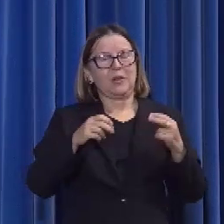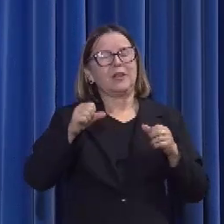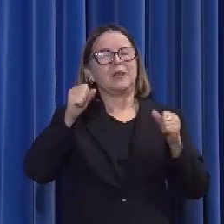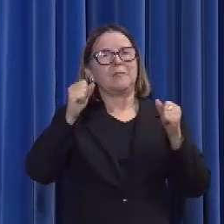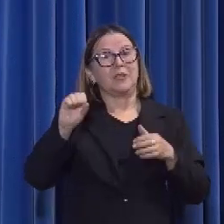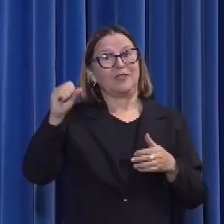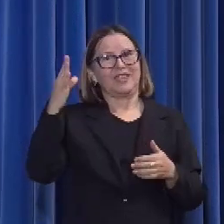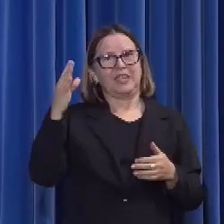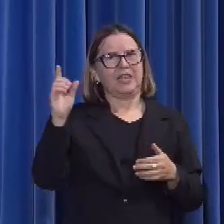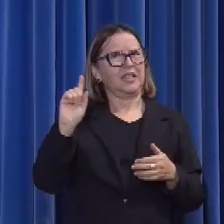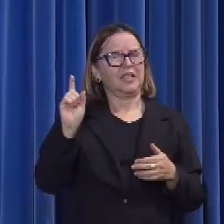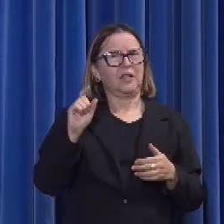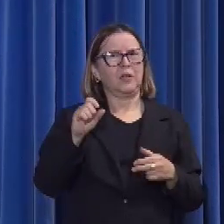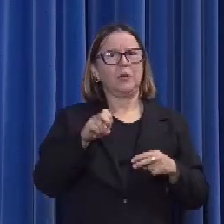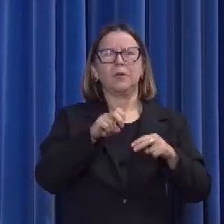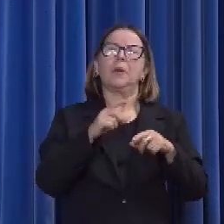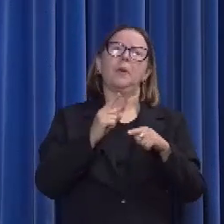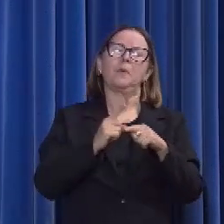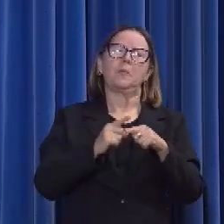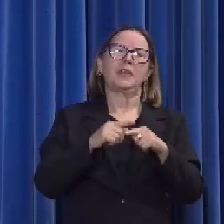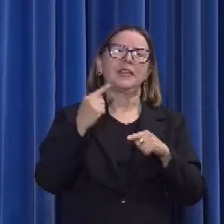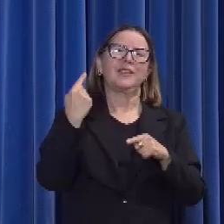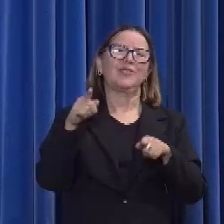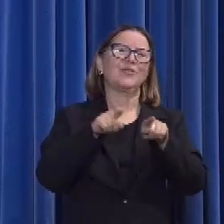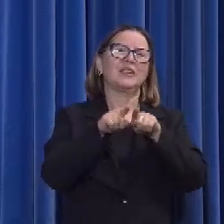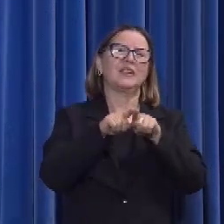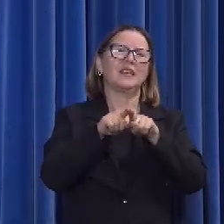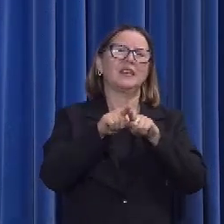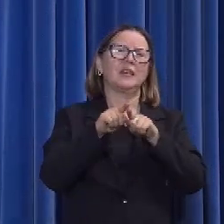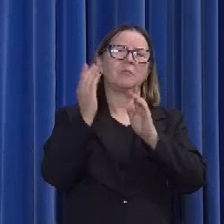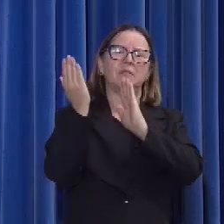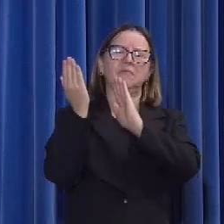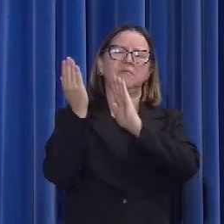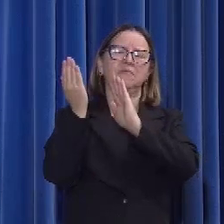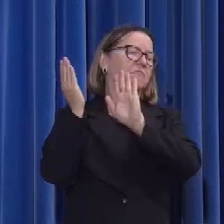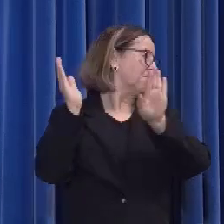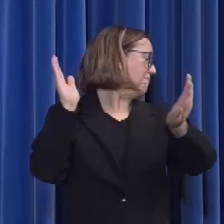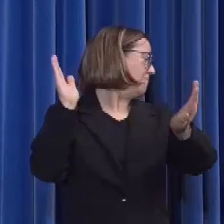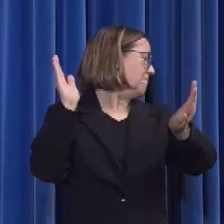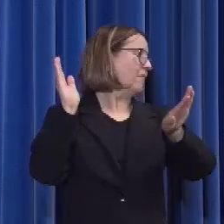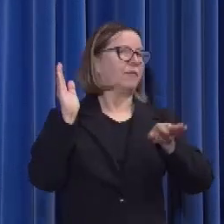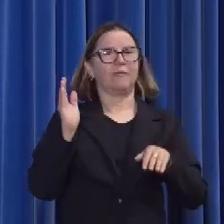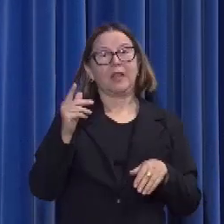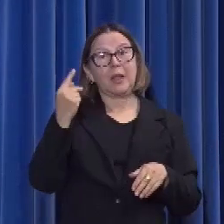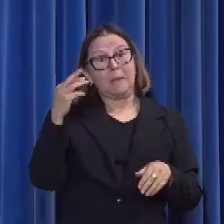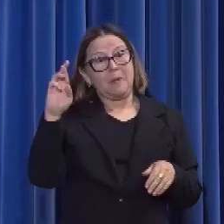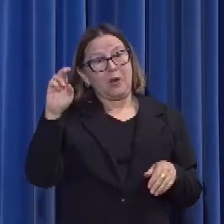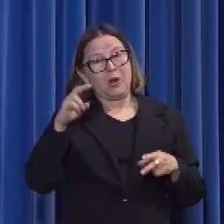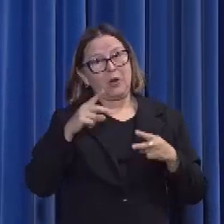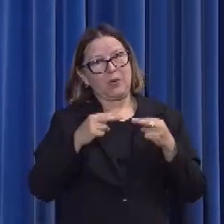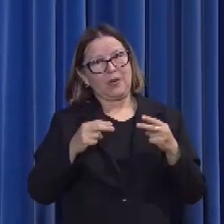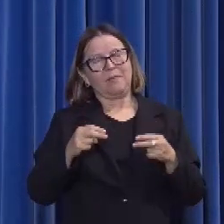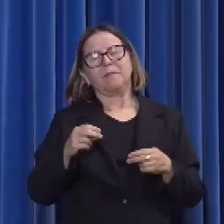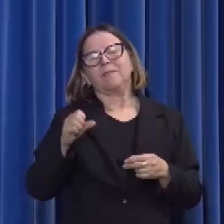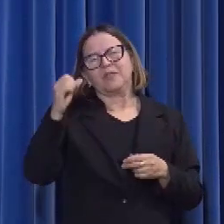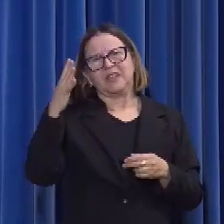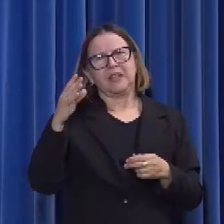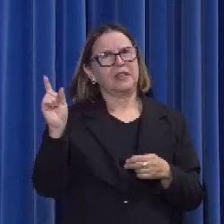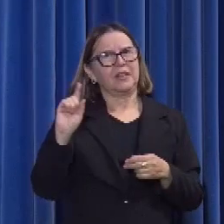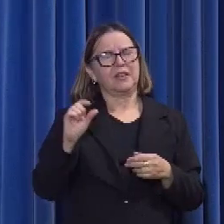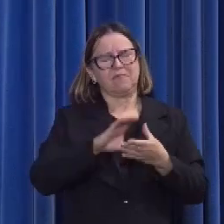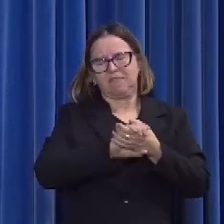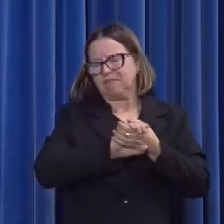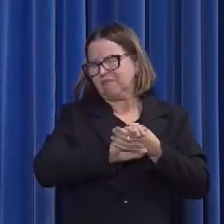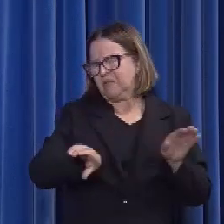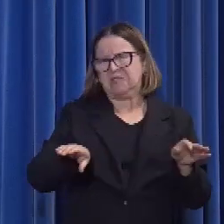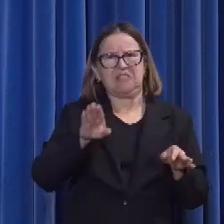fala mais com você. A pior coisa que pode lhe acontecer não é o seu cônjuge o abandoná-lo, traí-lo ou